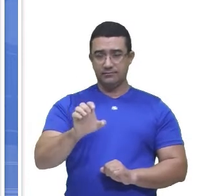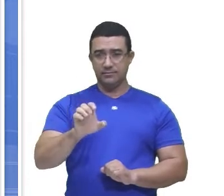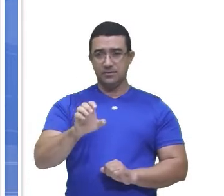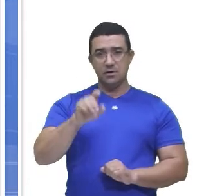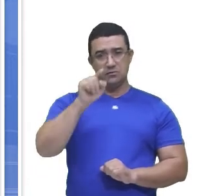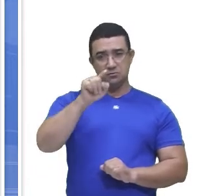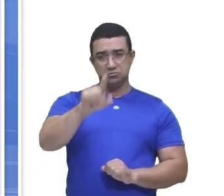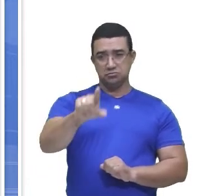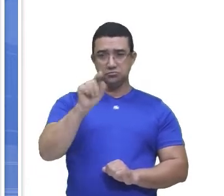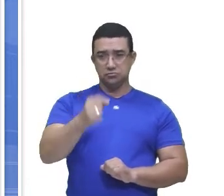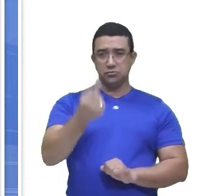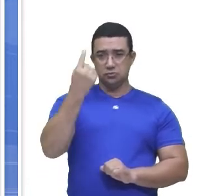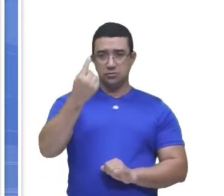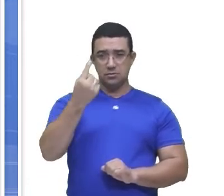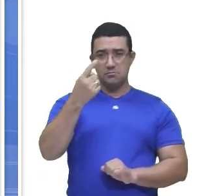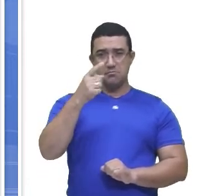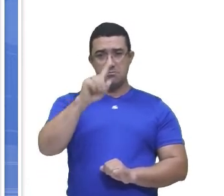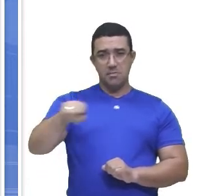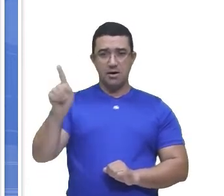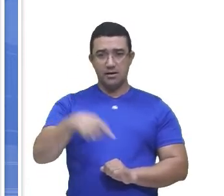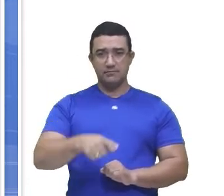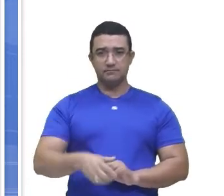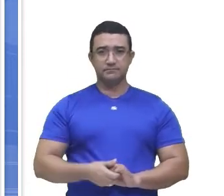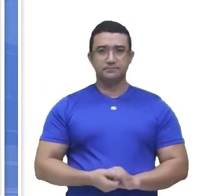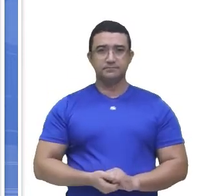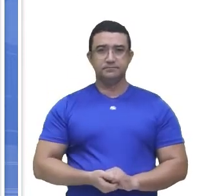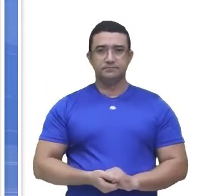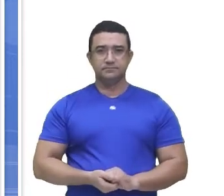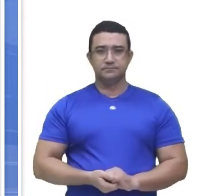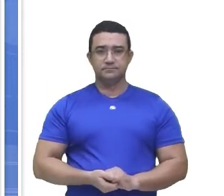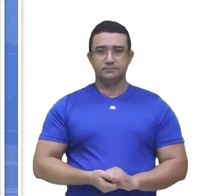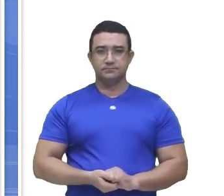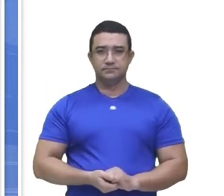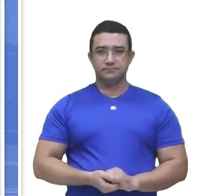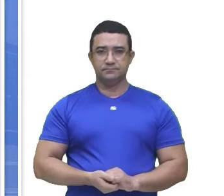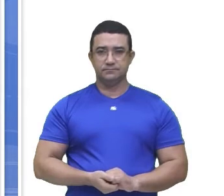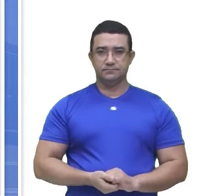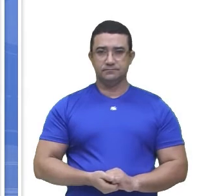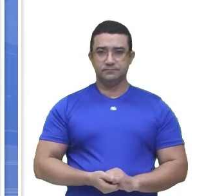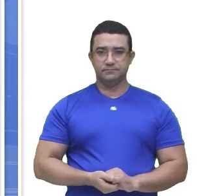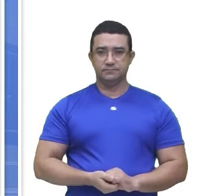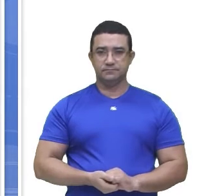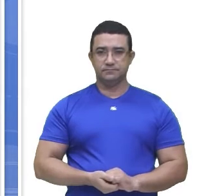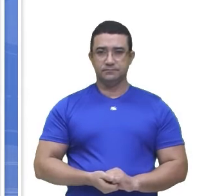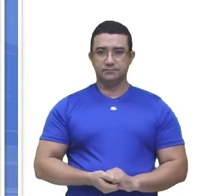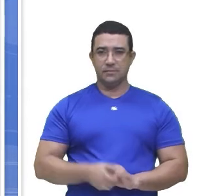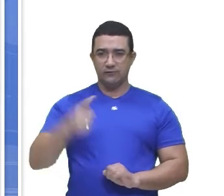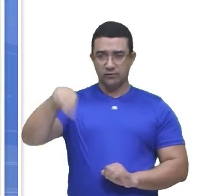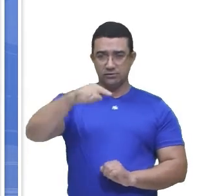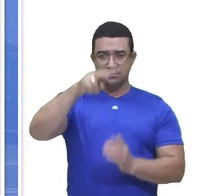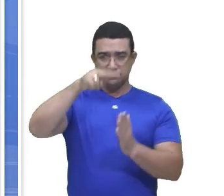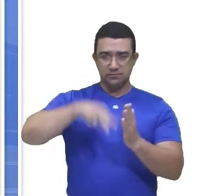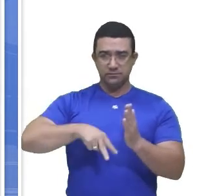as possibilidades. Opa! Vamos lá então? A leitura agora é com vocês.